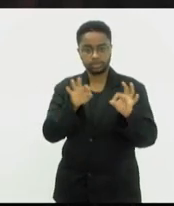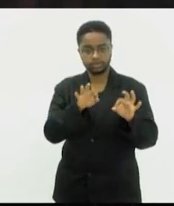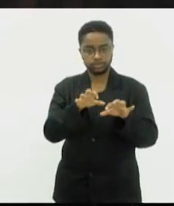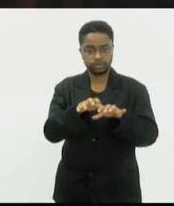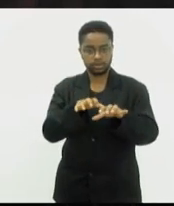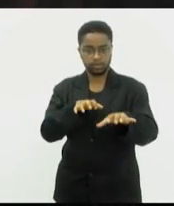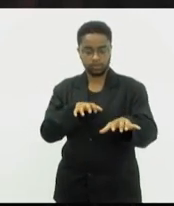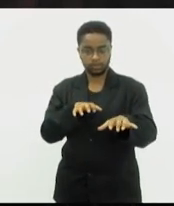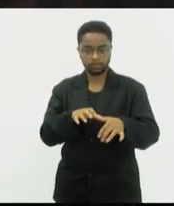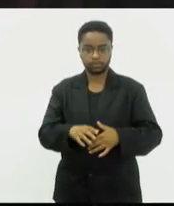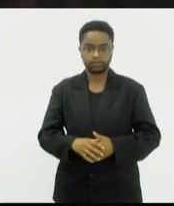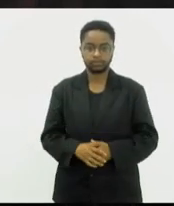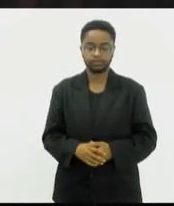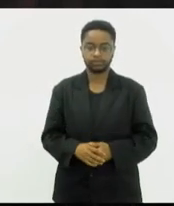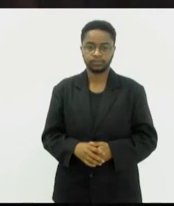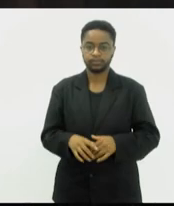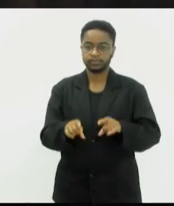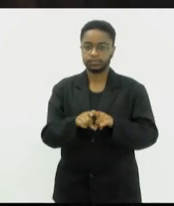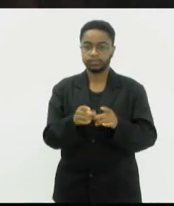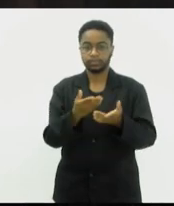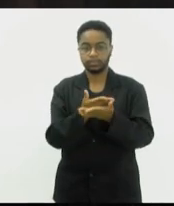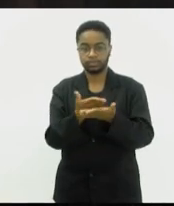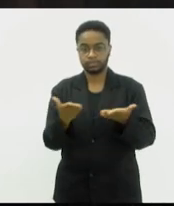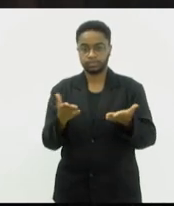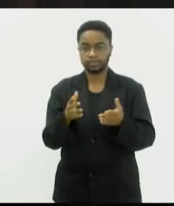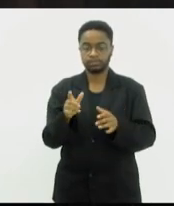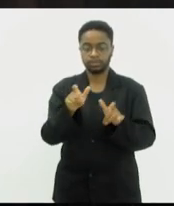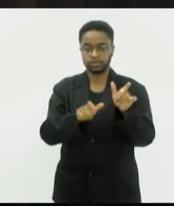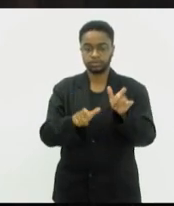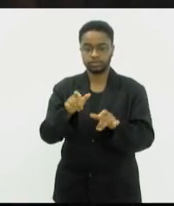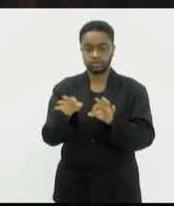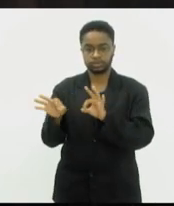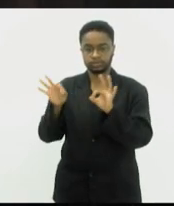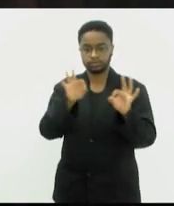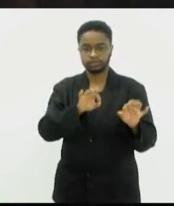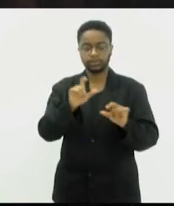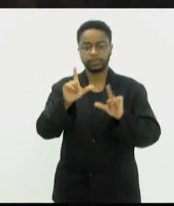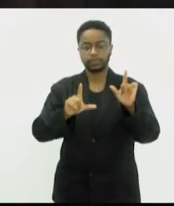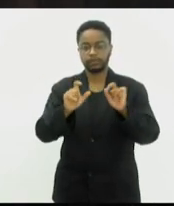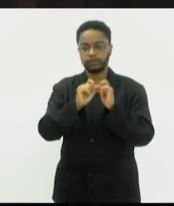remota, as senhoras e senhores telespectadores da TV Alerge